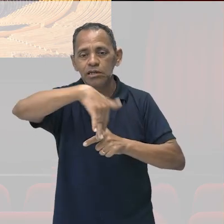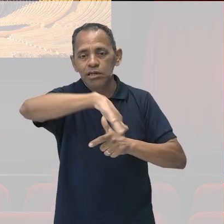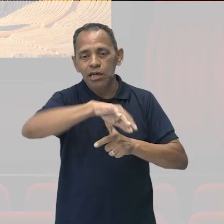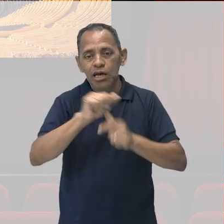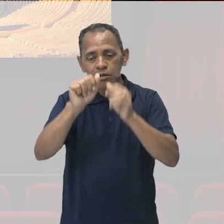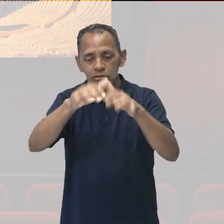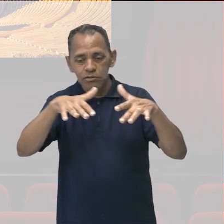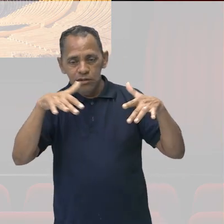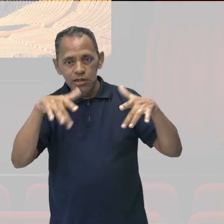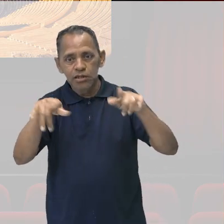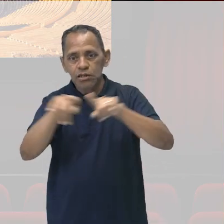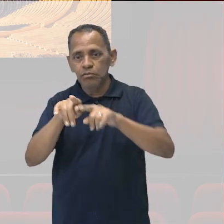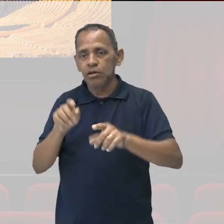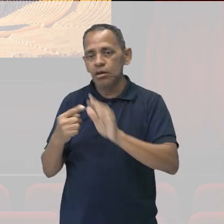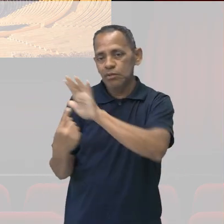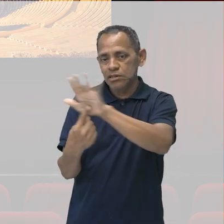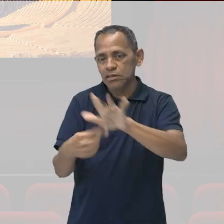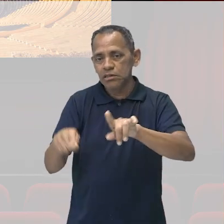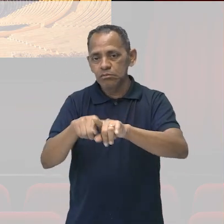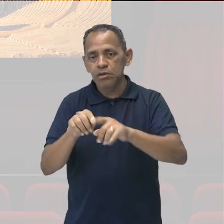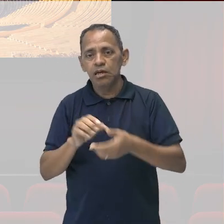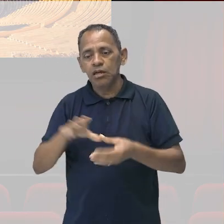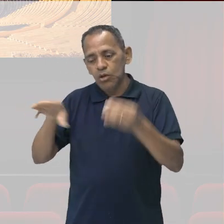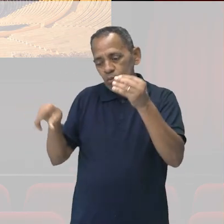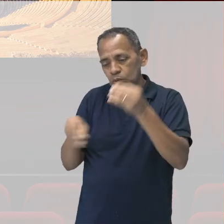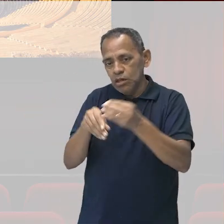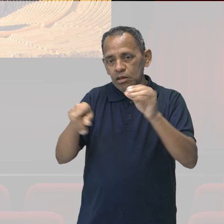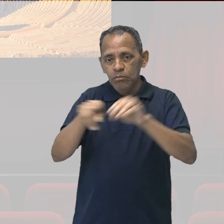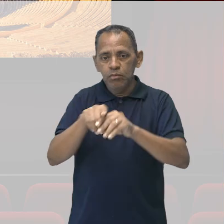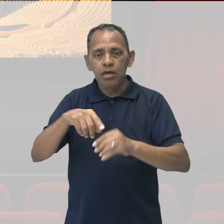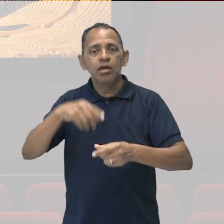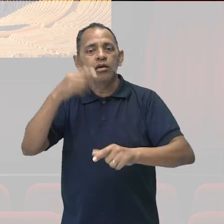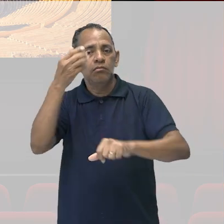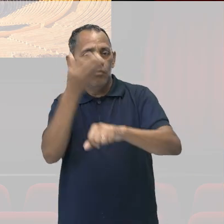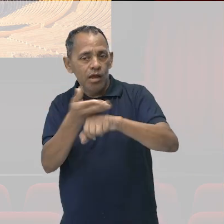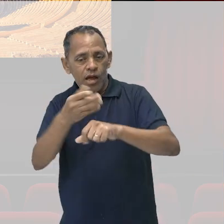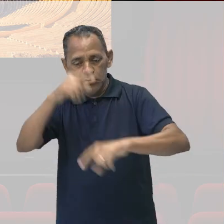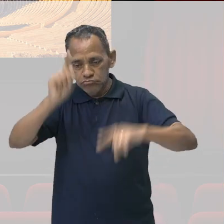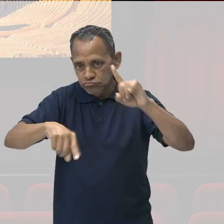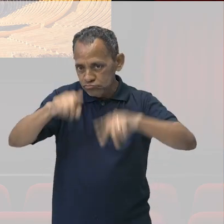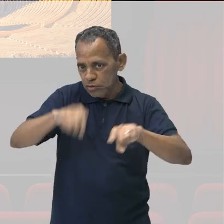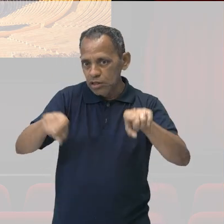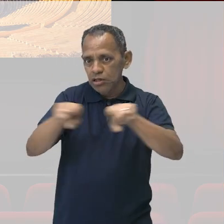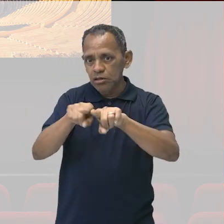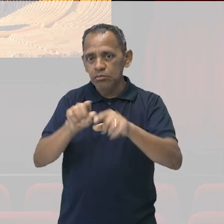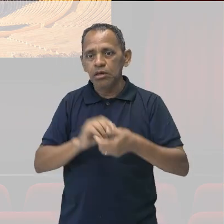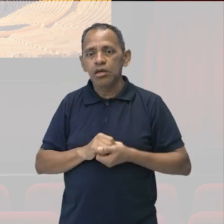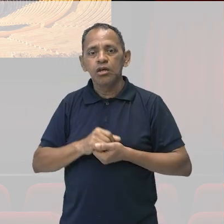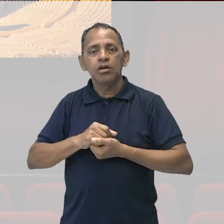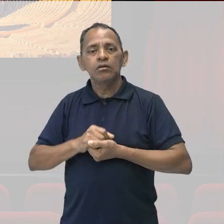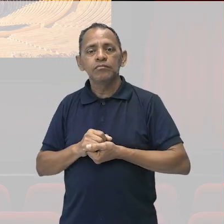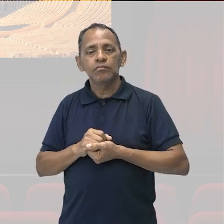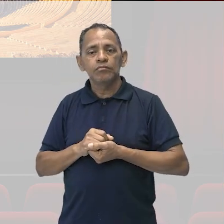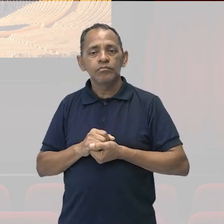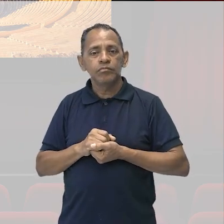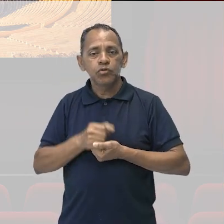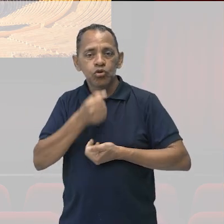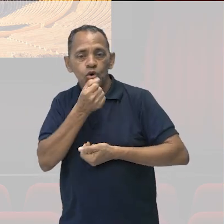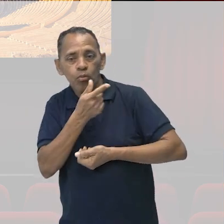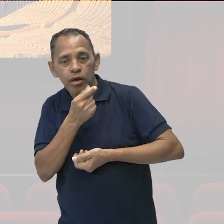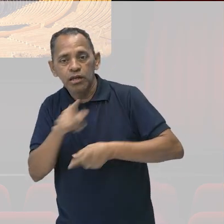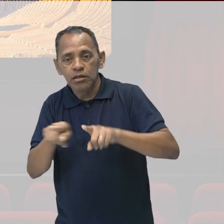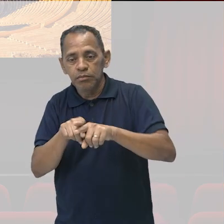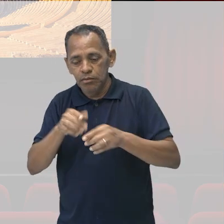de espaços cênicos e a incorporação de elementos como a comédia nova. Então, foi